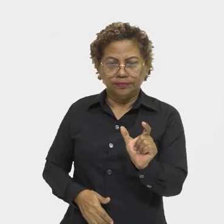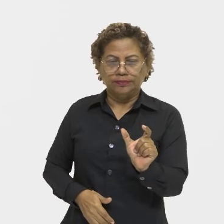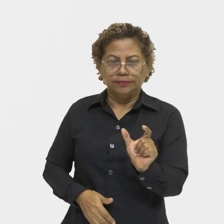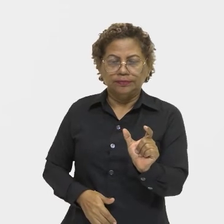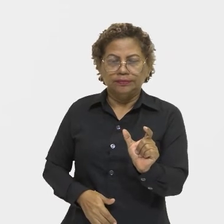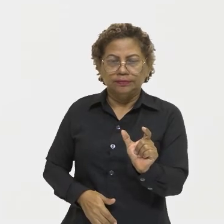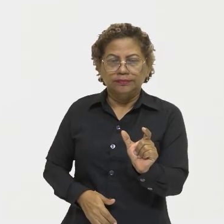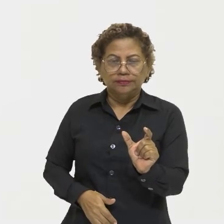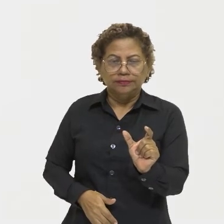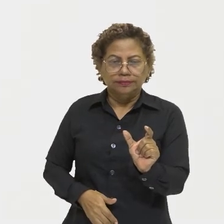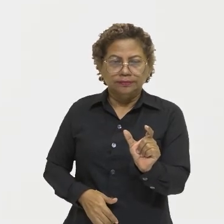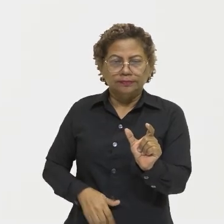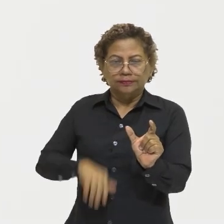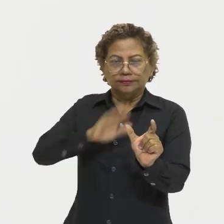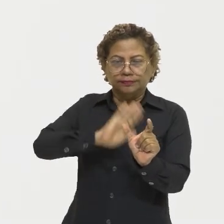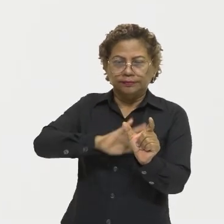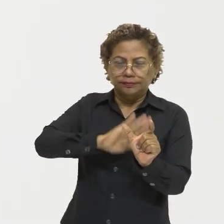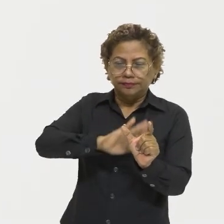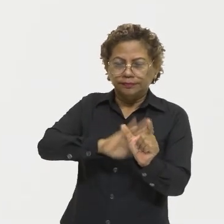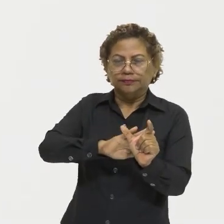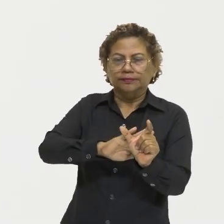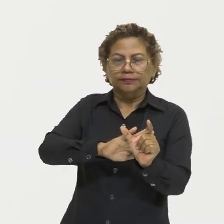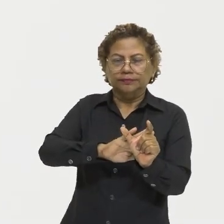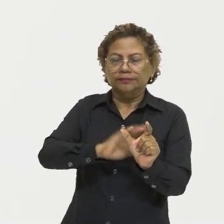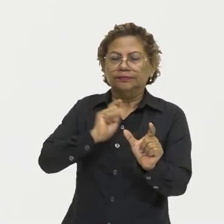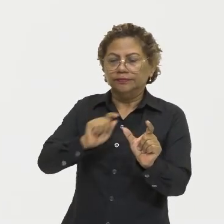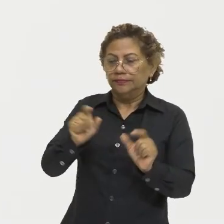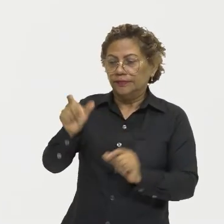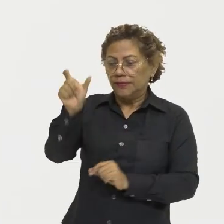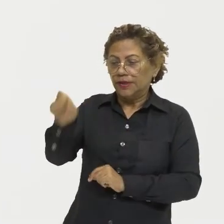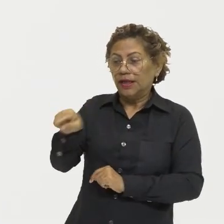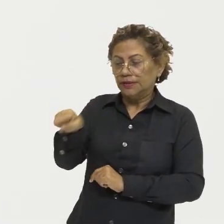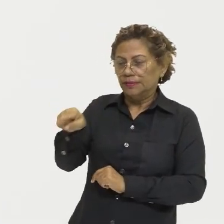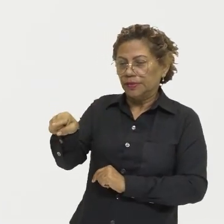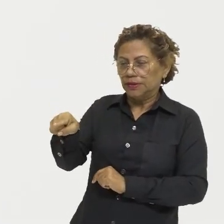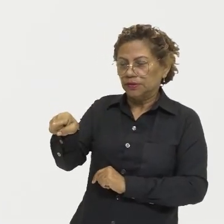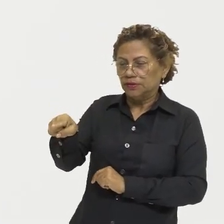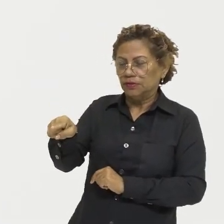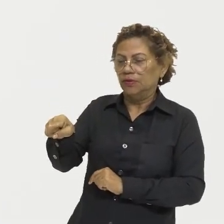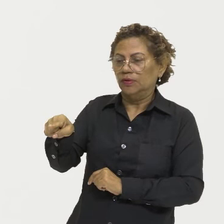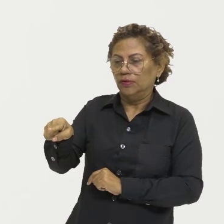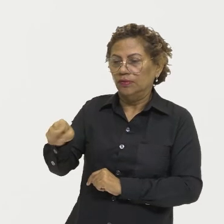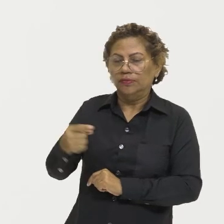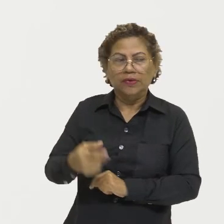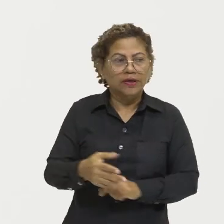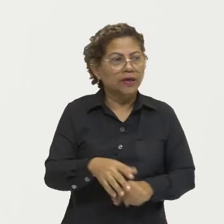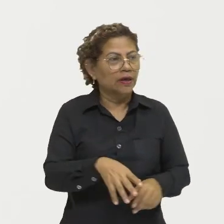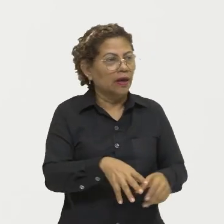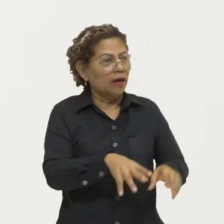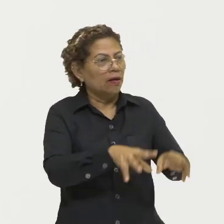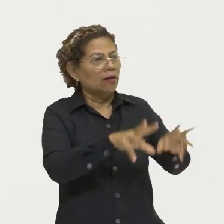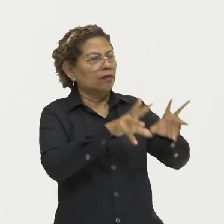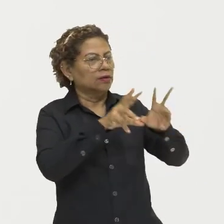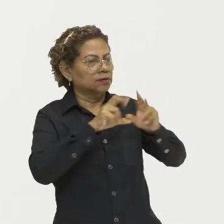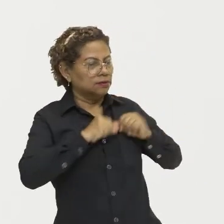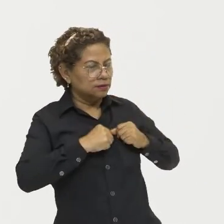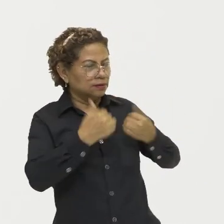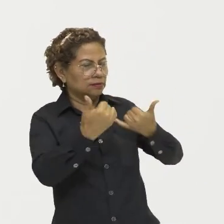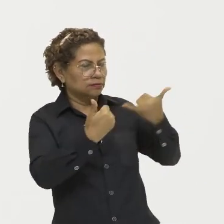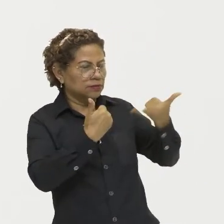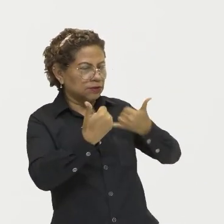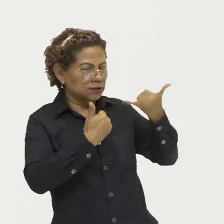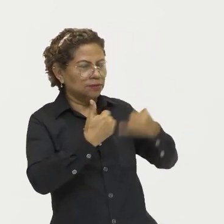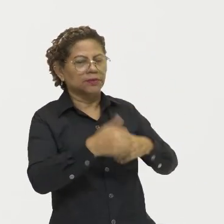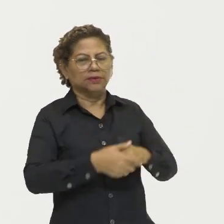foco no receptor. Então, o receptor quem é? A pessoa que recebe essa informação, que vai estar recebendo essa